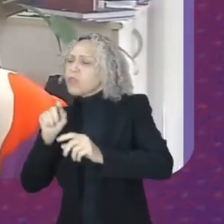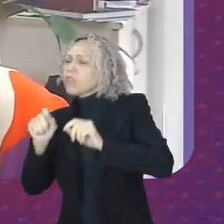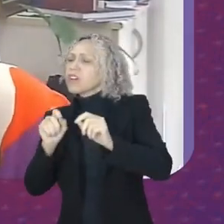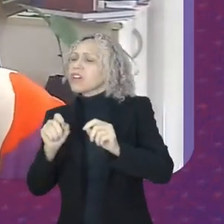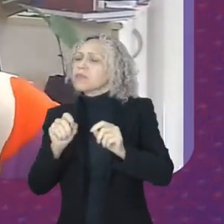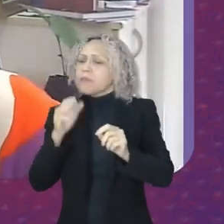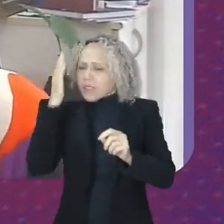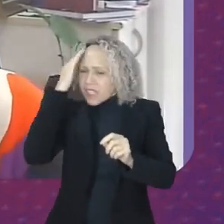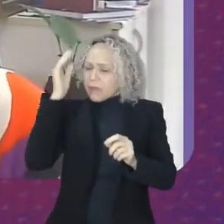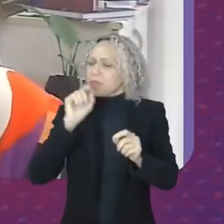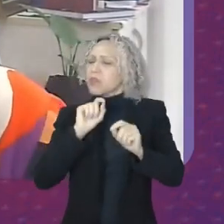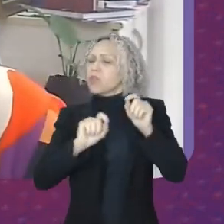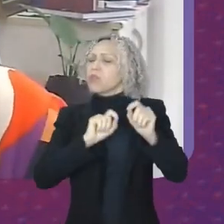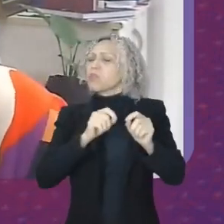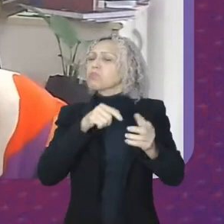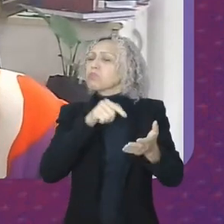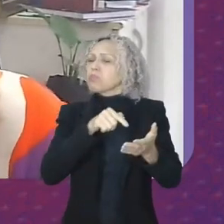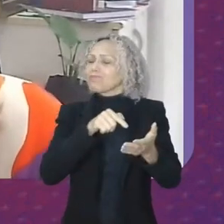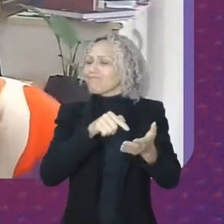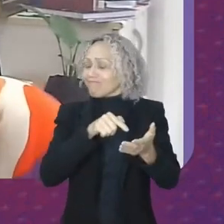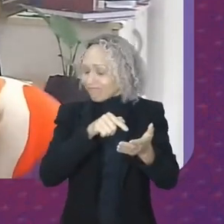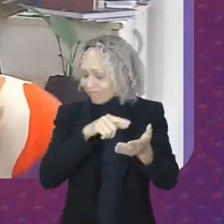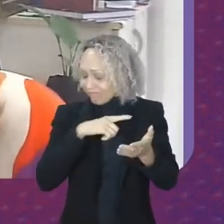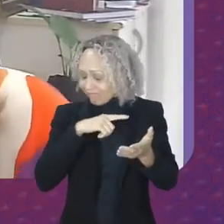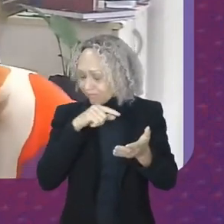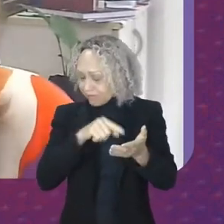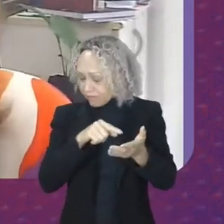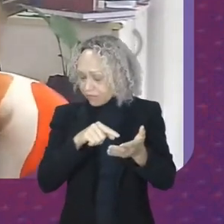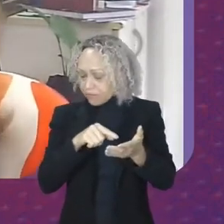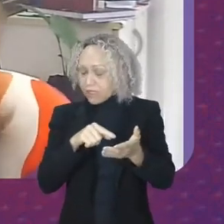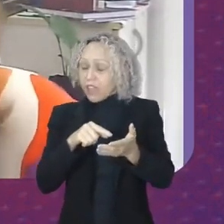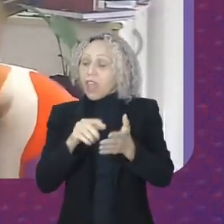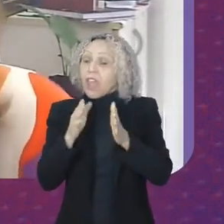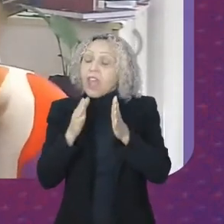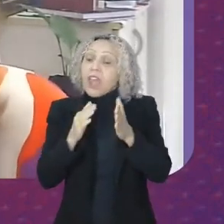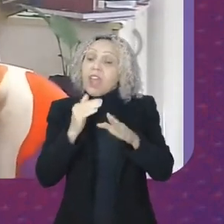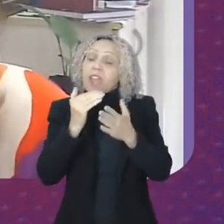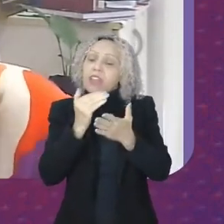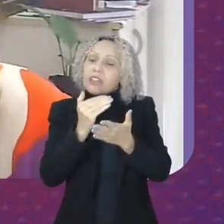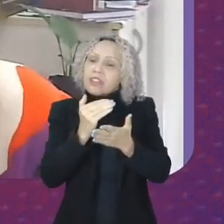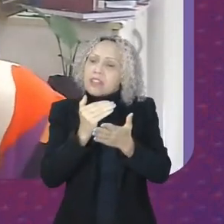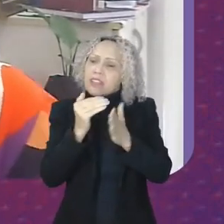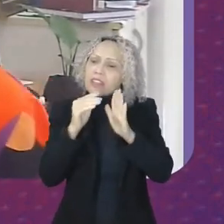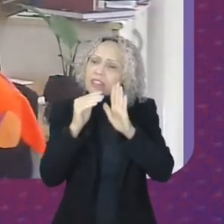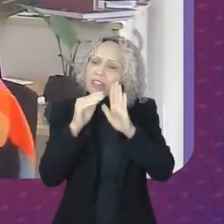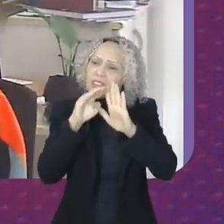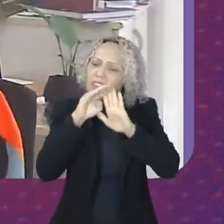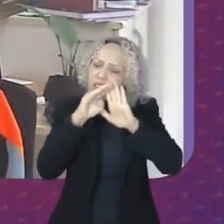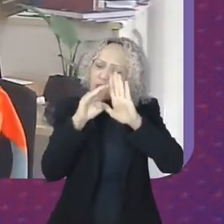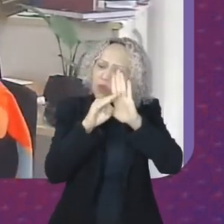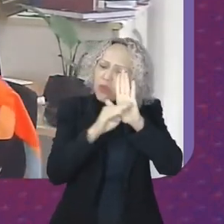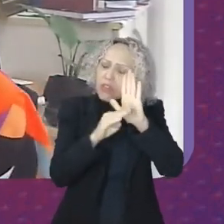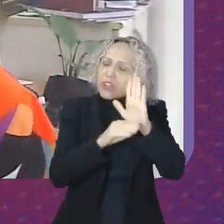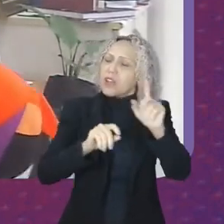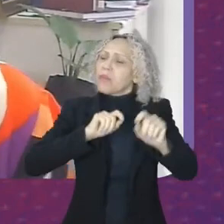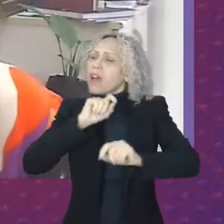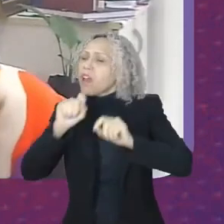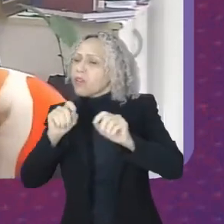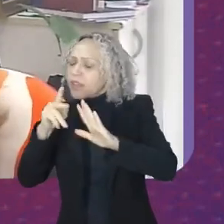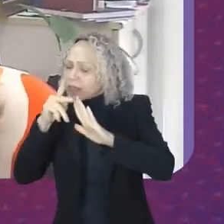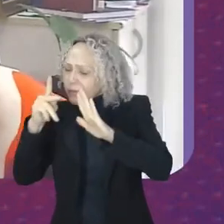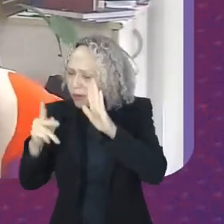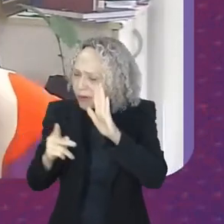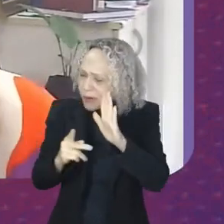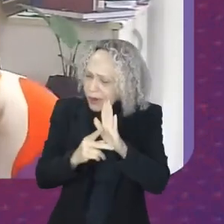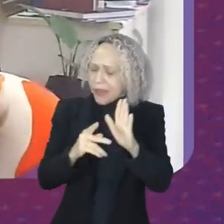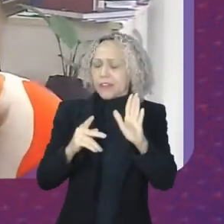no PPA para esses programas, mas mais do que isso, é participar de todo o processo junto com o Ministério das Mulheres,